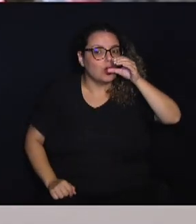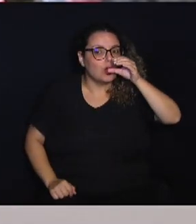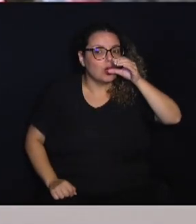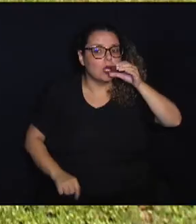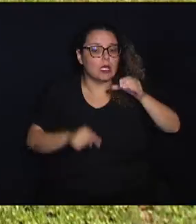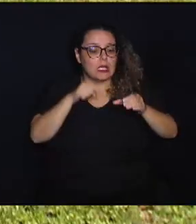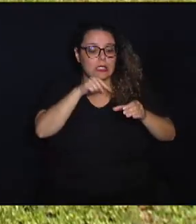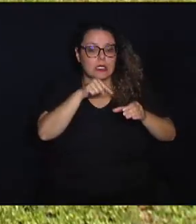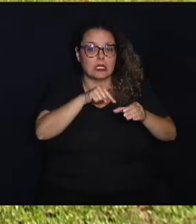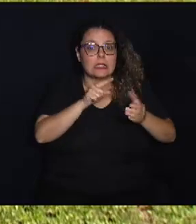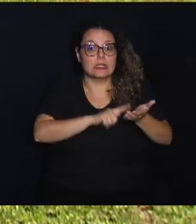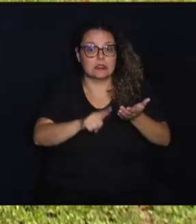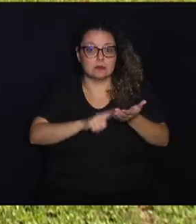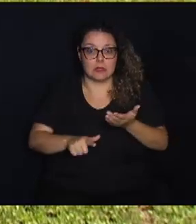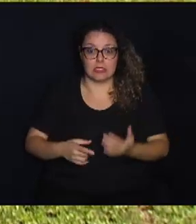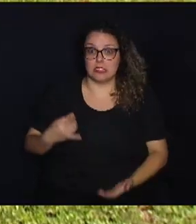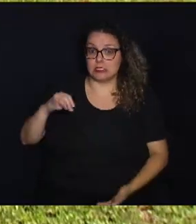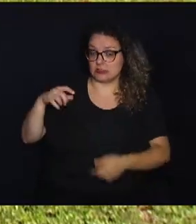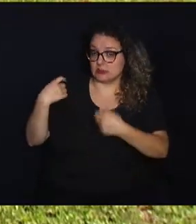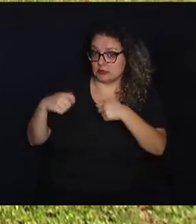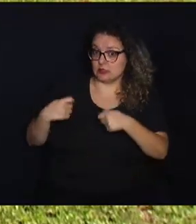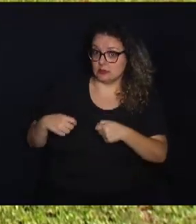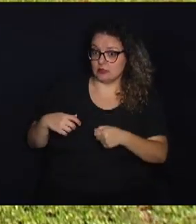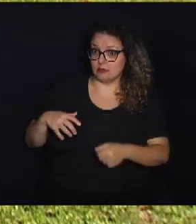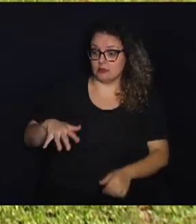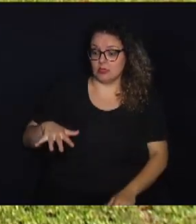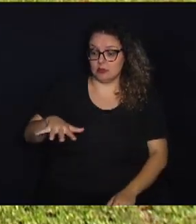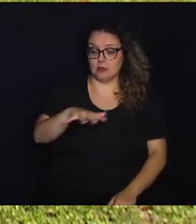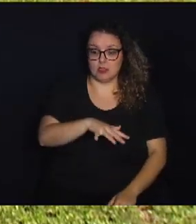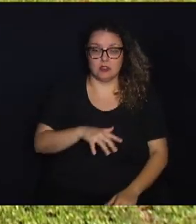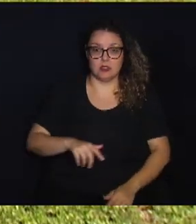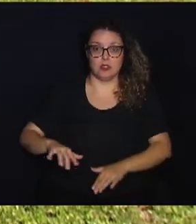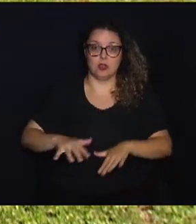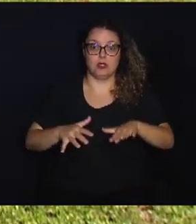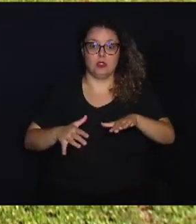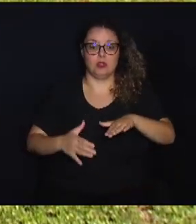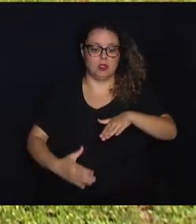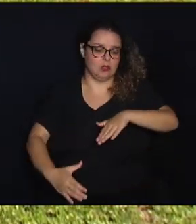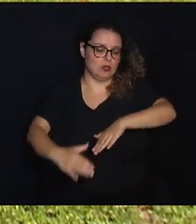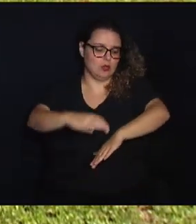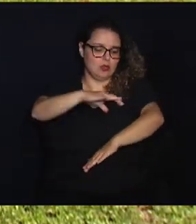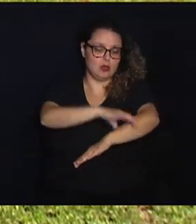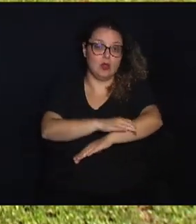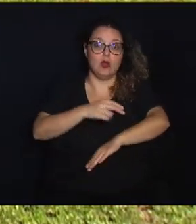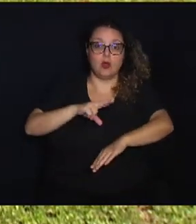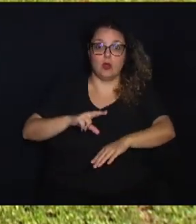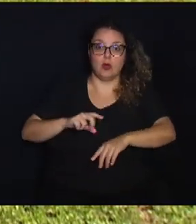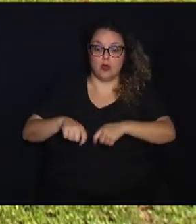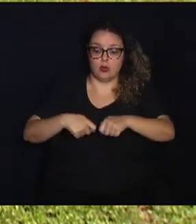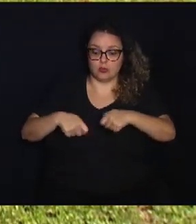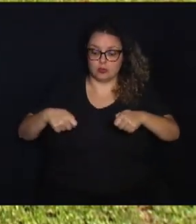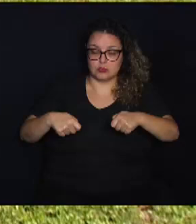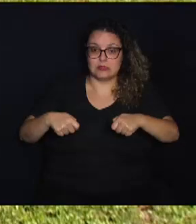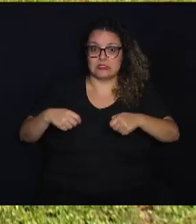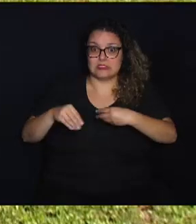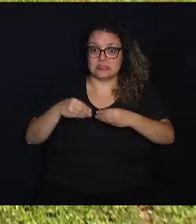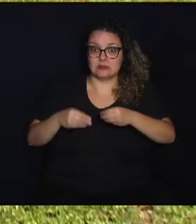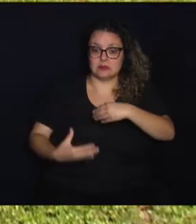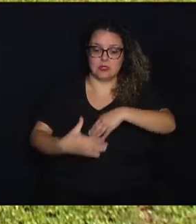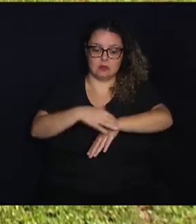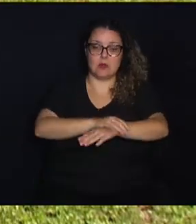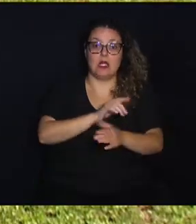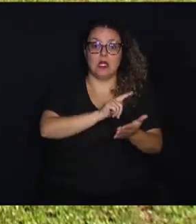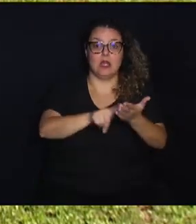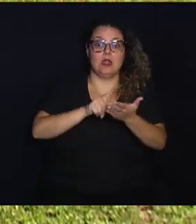latas de bebida. Se precisar passar por áreas alagadas, utilize galochas ou sacos plásticos nos pés. Higienize tudo que